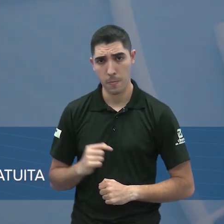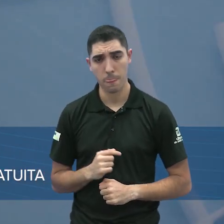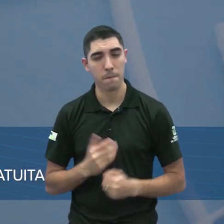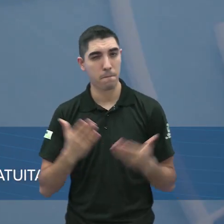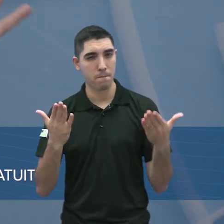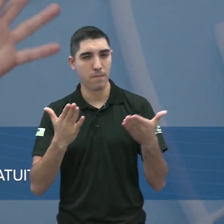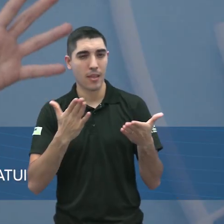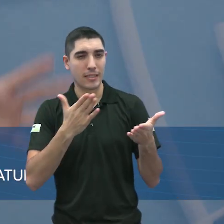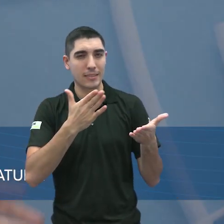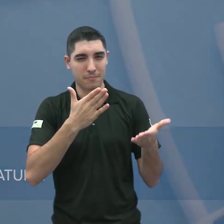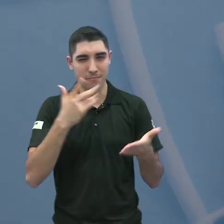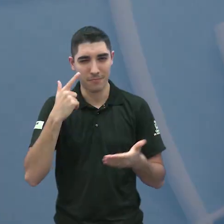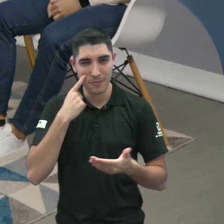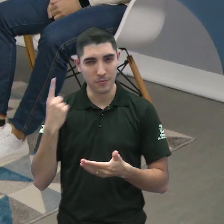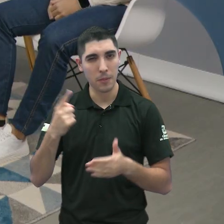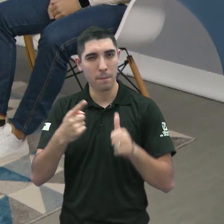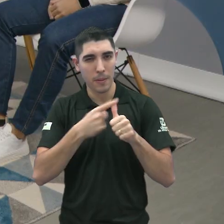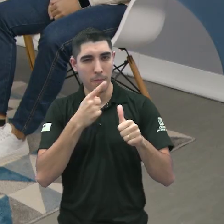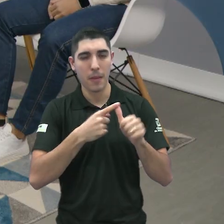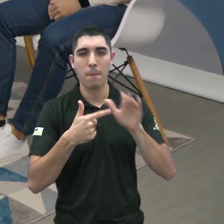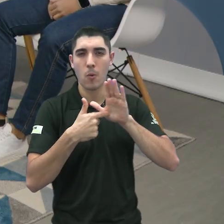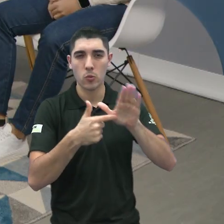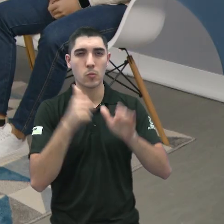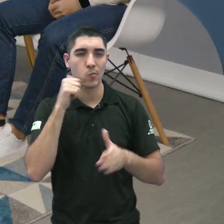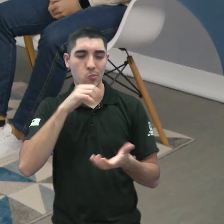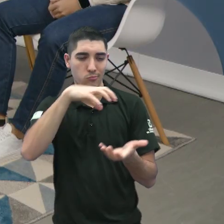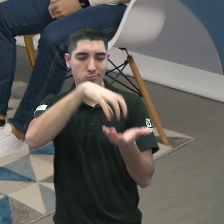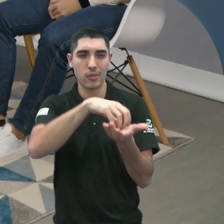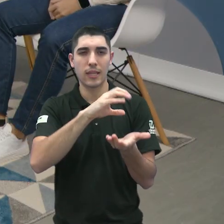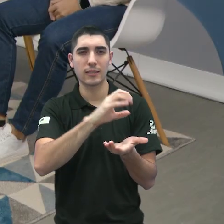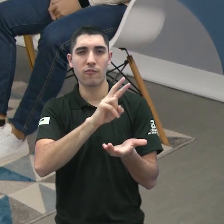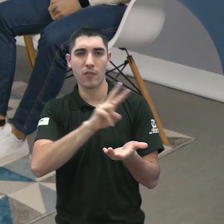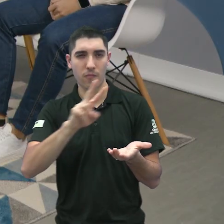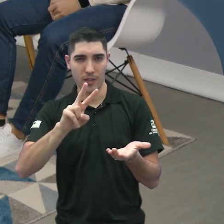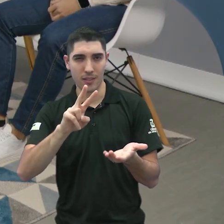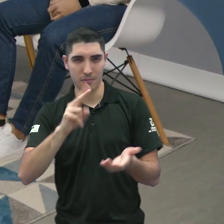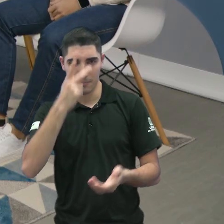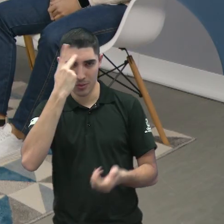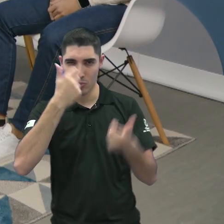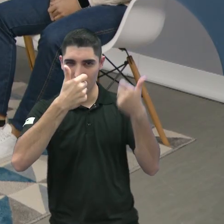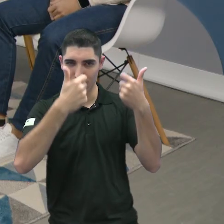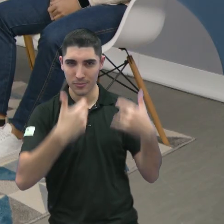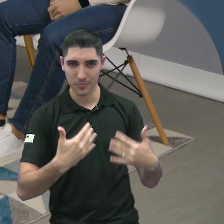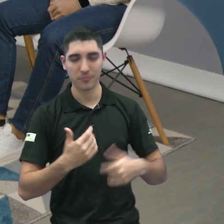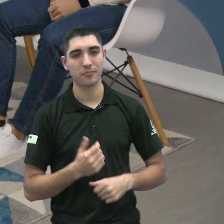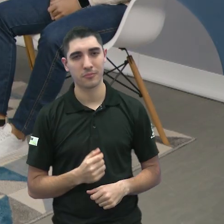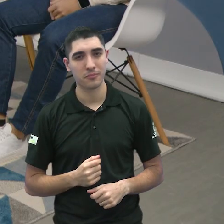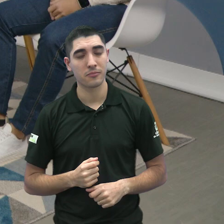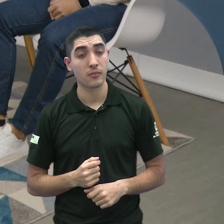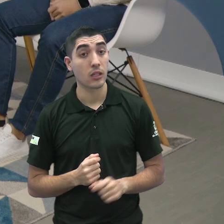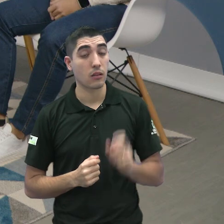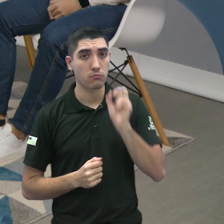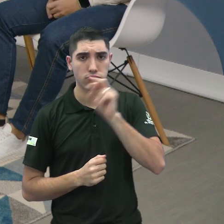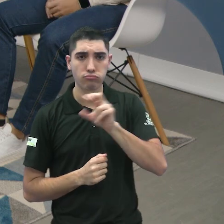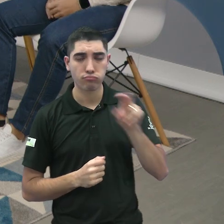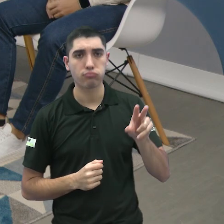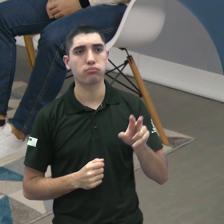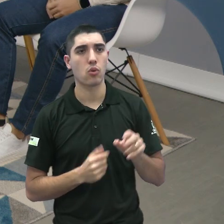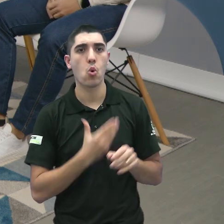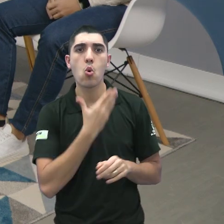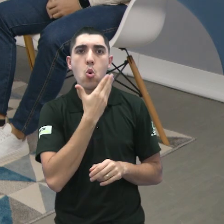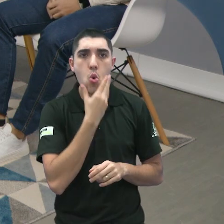então, vamos por partes. Flávia, primeiro a gente viu uma representante do CVV. A quantidade